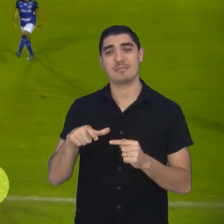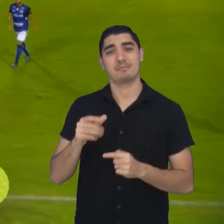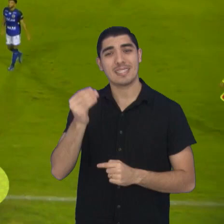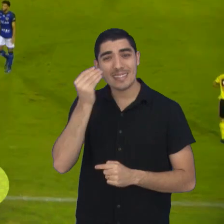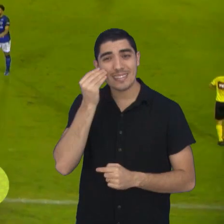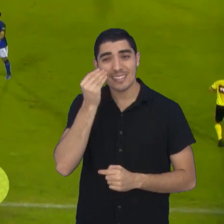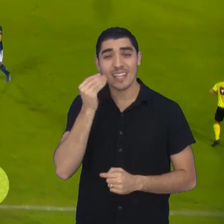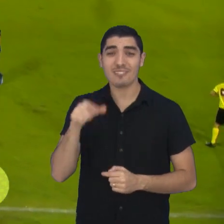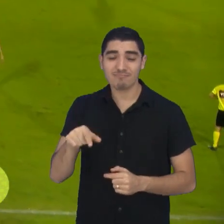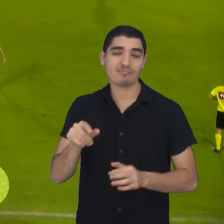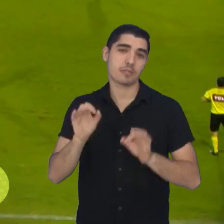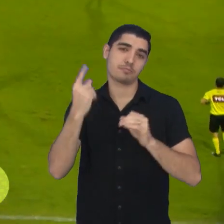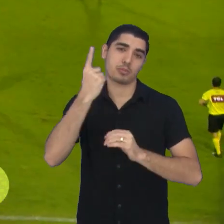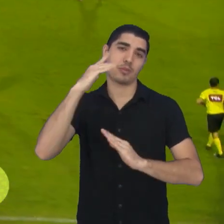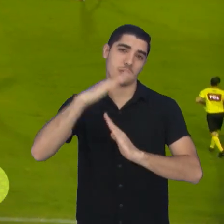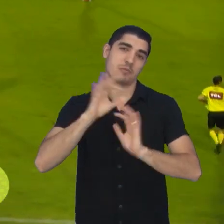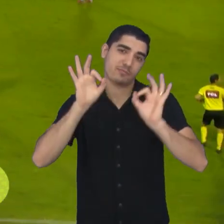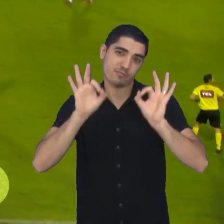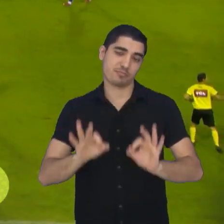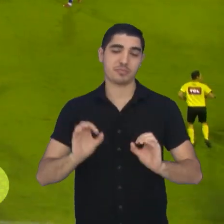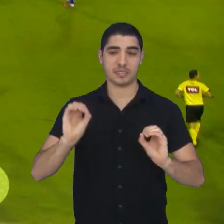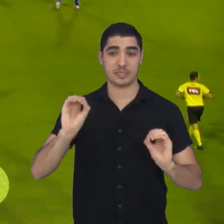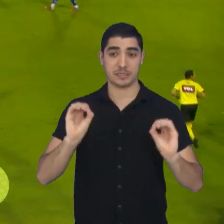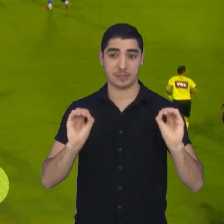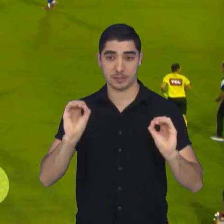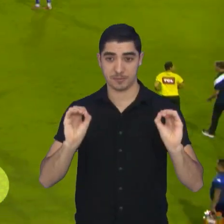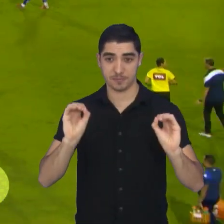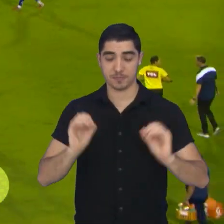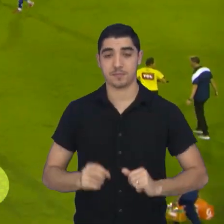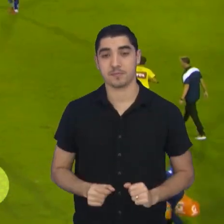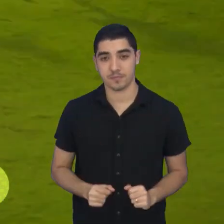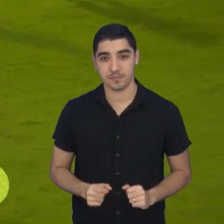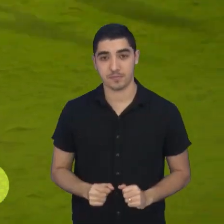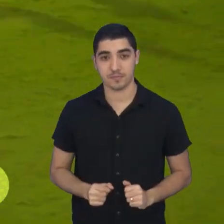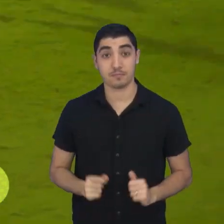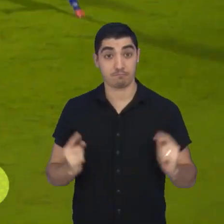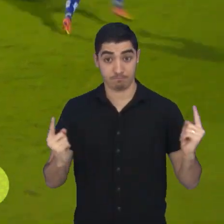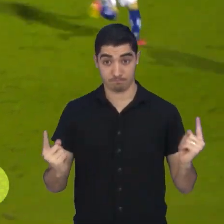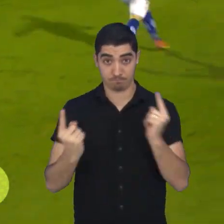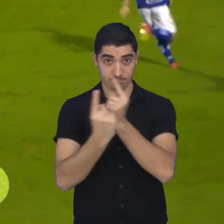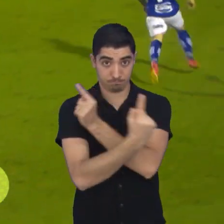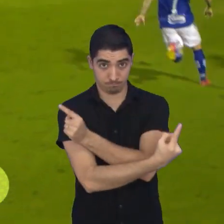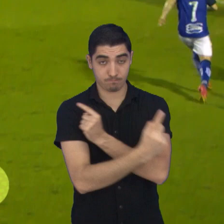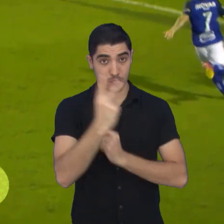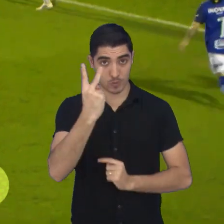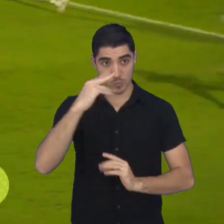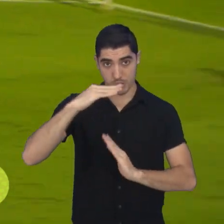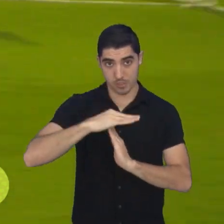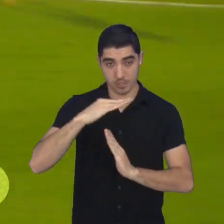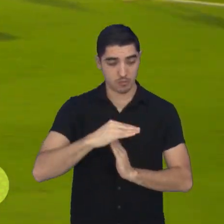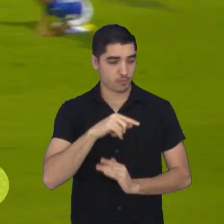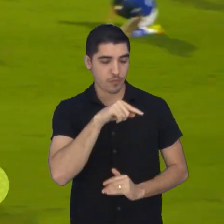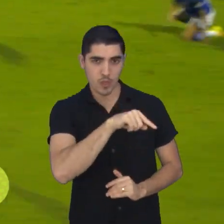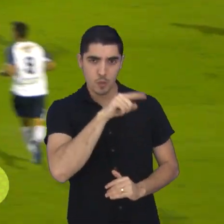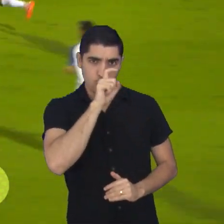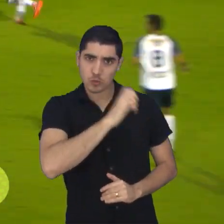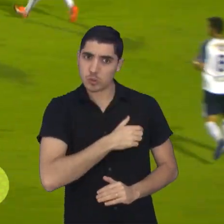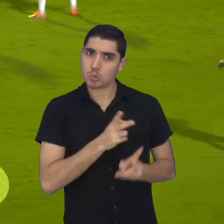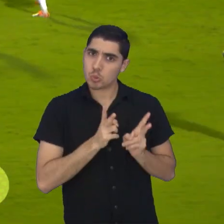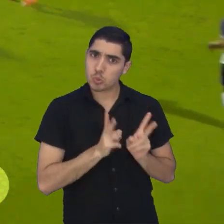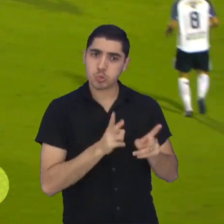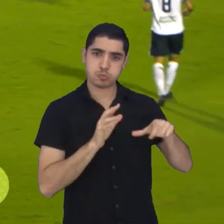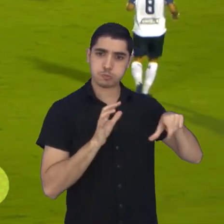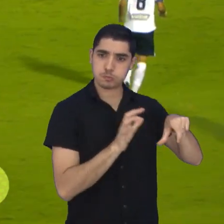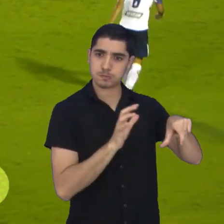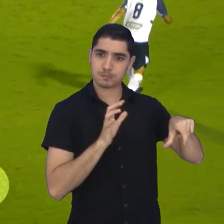o 0-0 no primeiro tempo, que ficou nisso. Na segunda etapa, assim como no início do jogo, logo